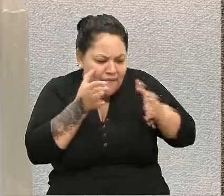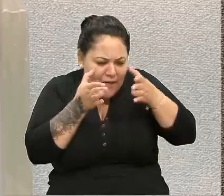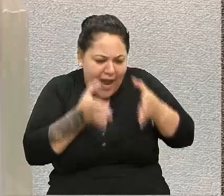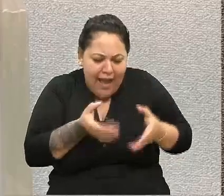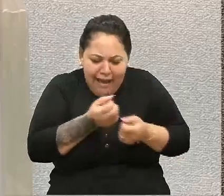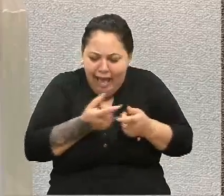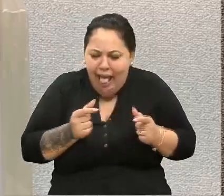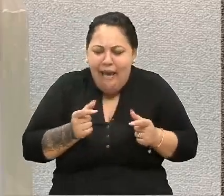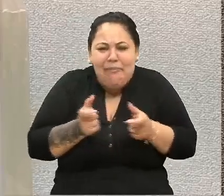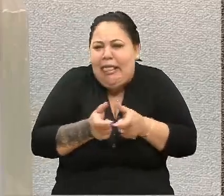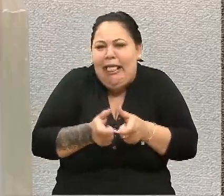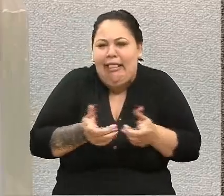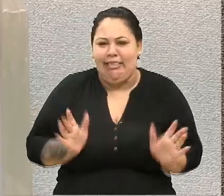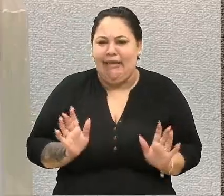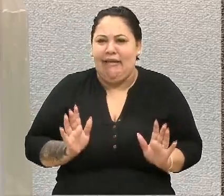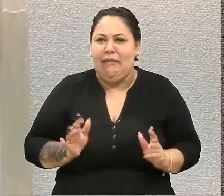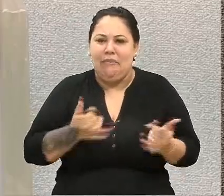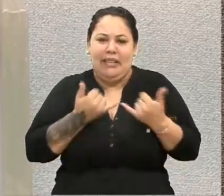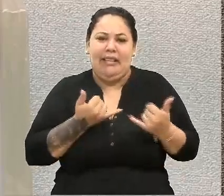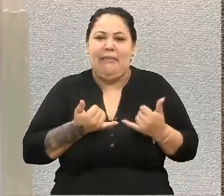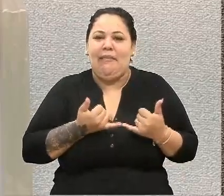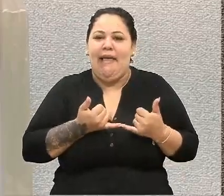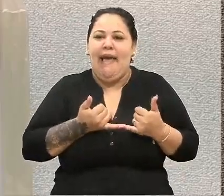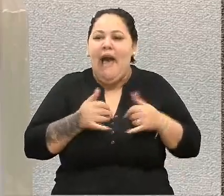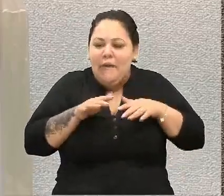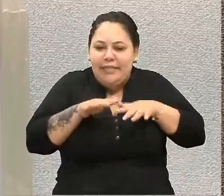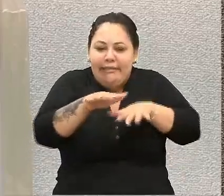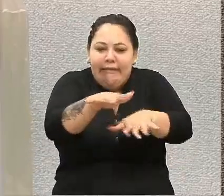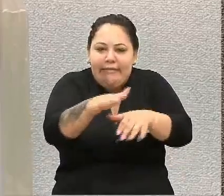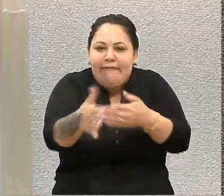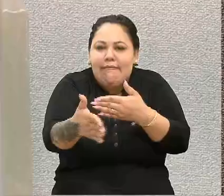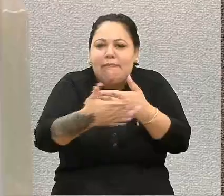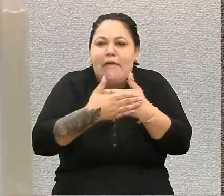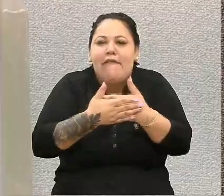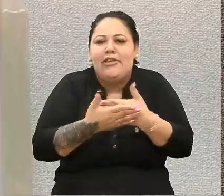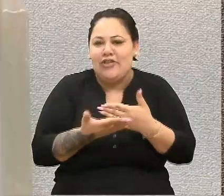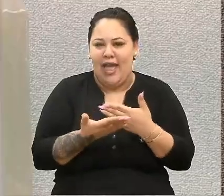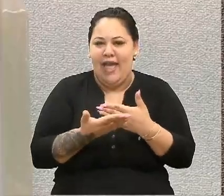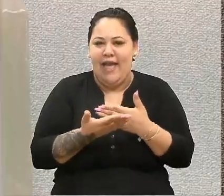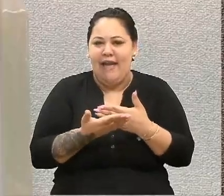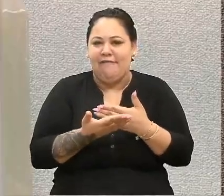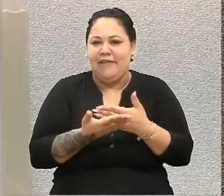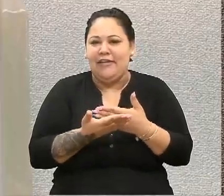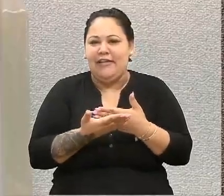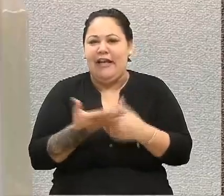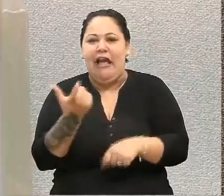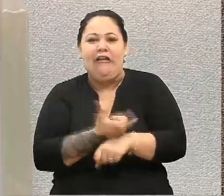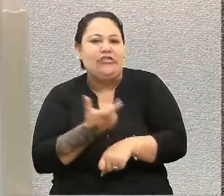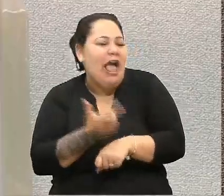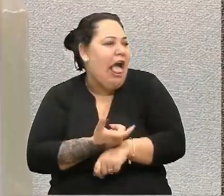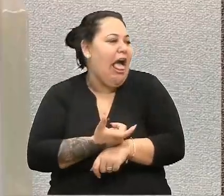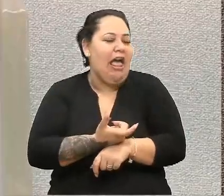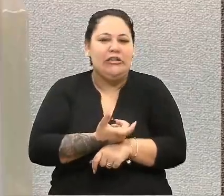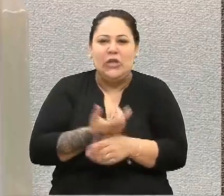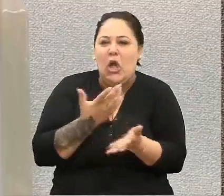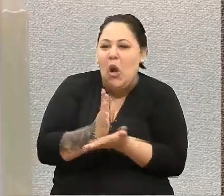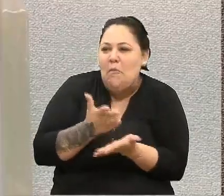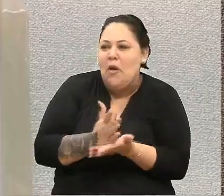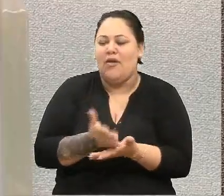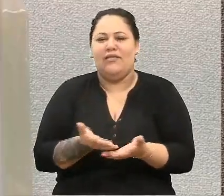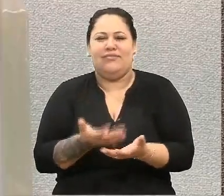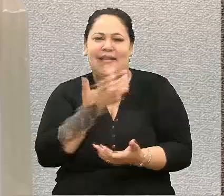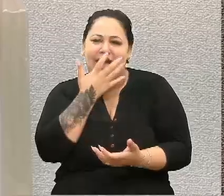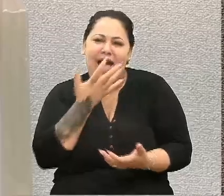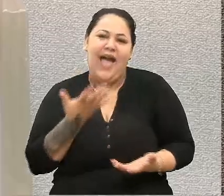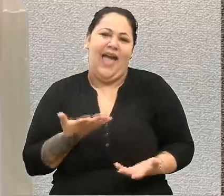tipo, vai fechar o trânsito, sabe? Vai trancar ali a rua, eu não estou conseguindo. Poxa, olha o tamanho